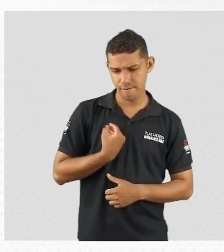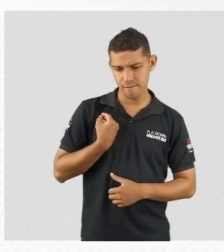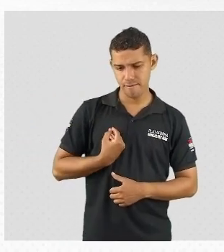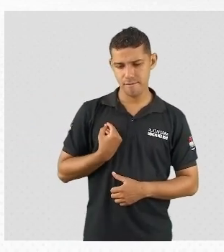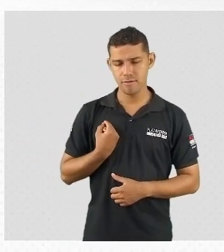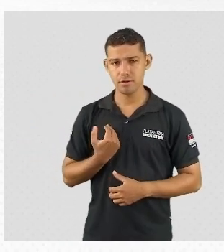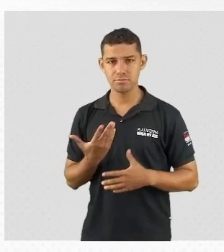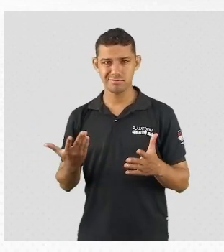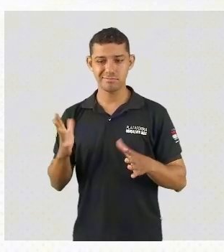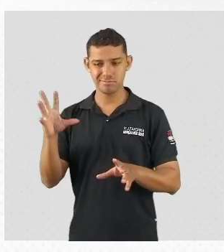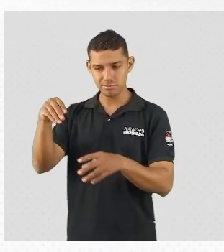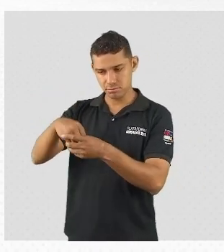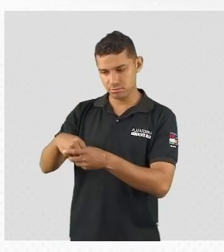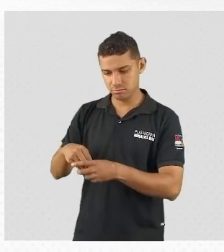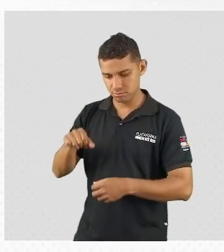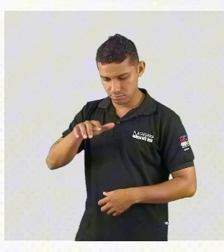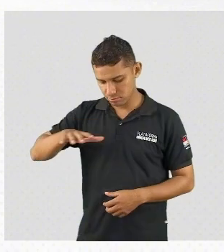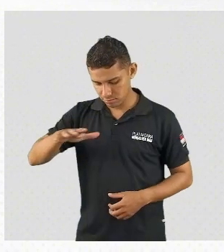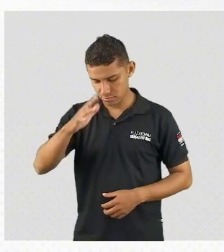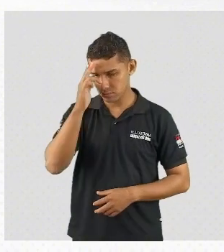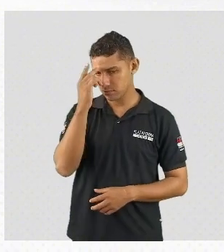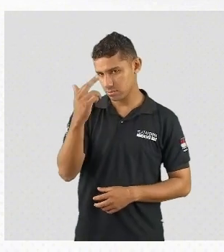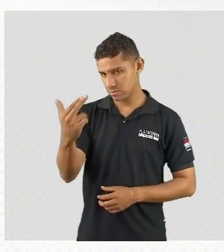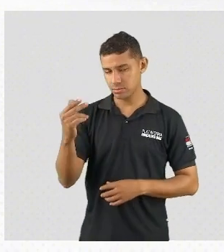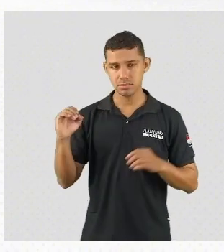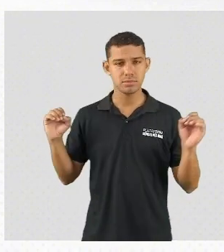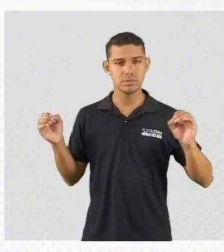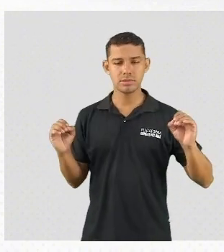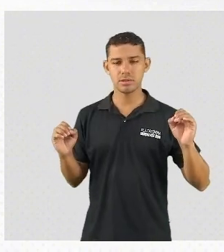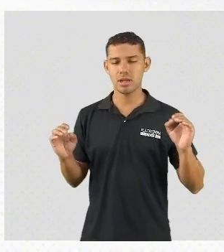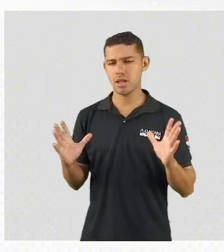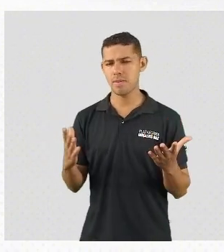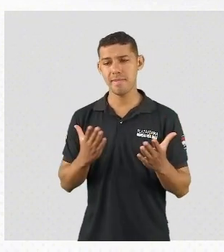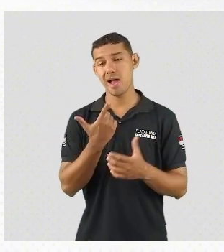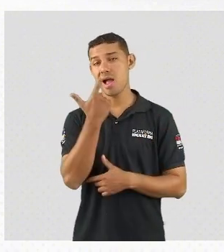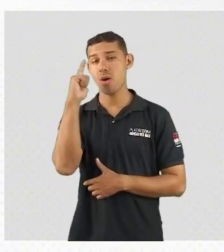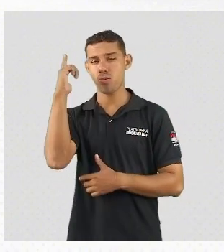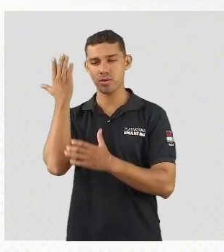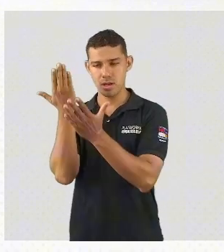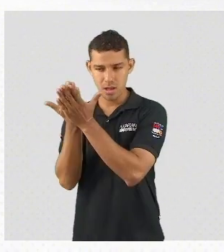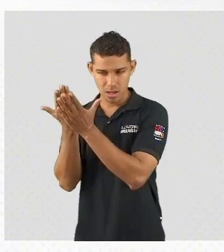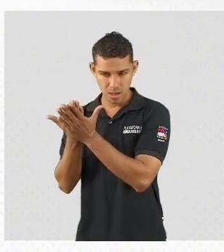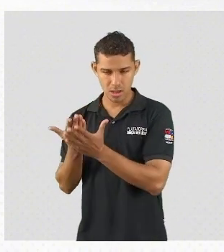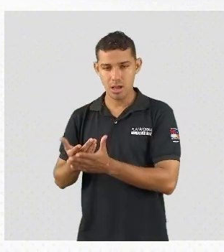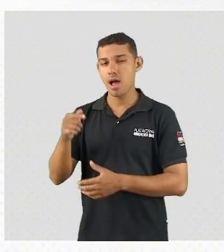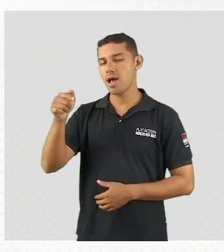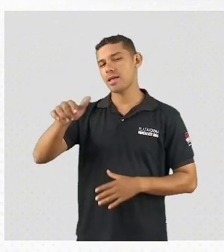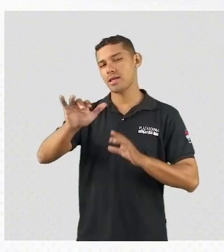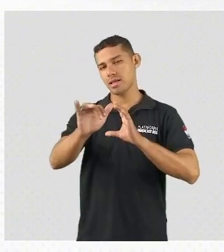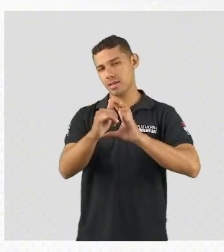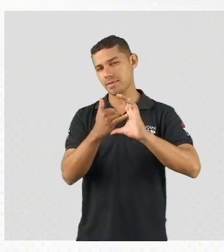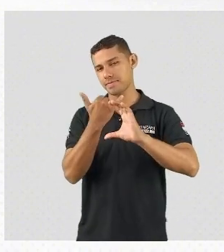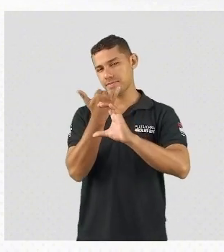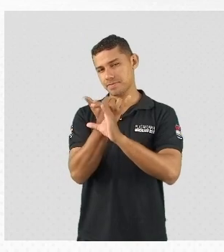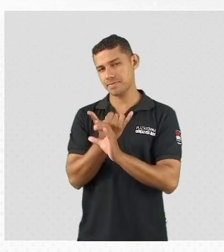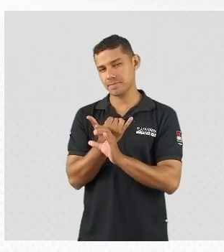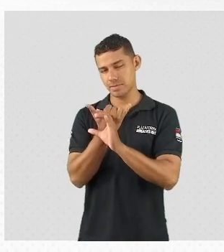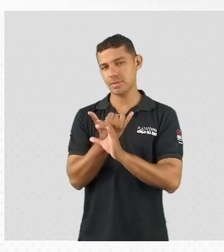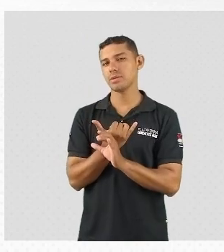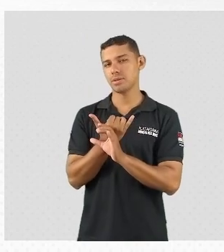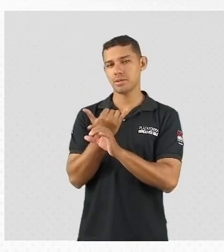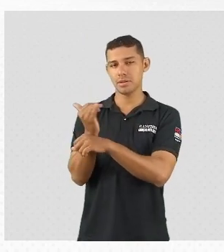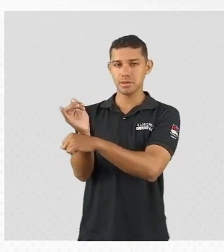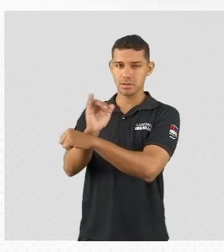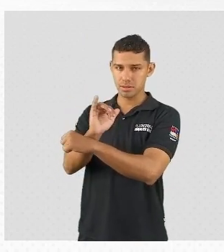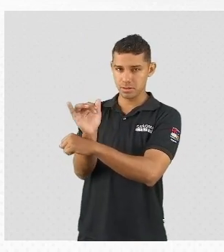viveram dentro daquele tempo histórico que eu falei, em uma outra aula aqui no canal, aqui na plataforma